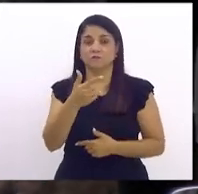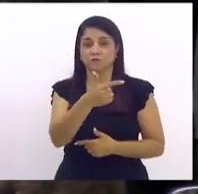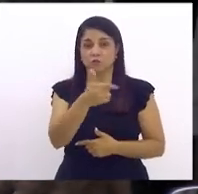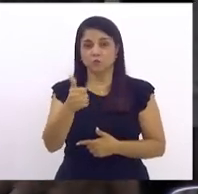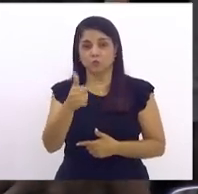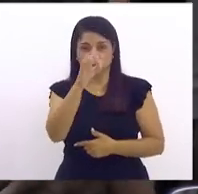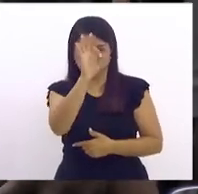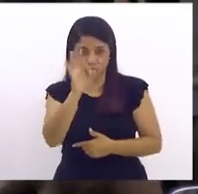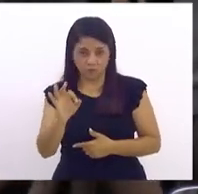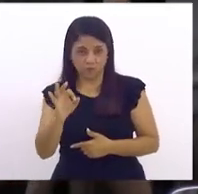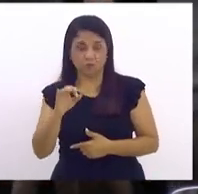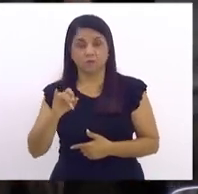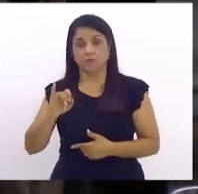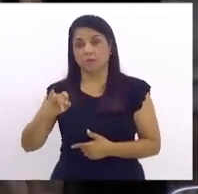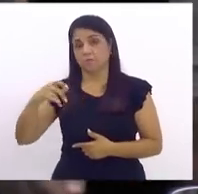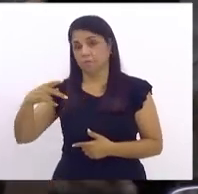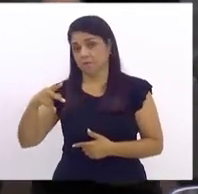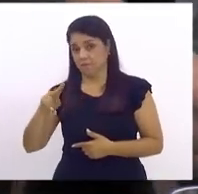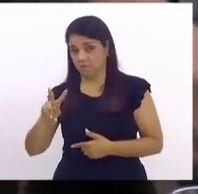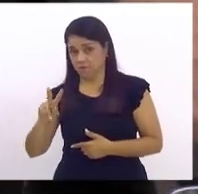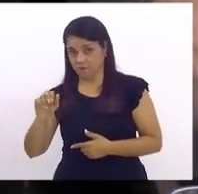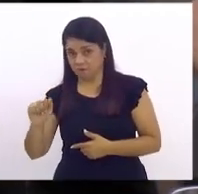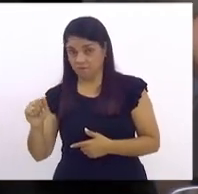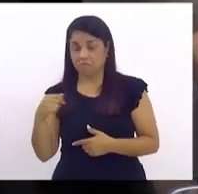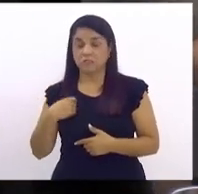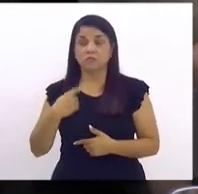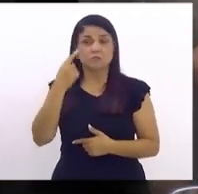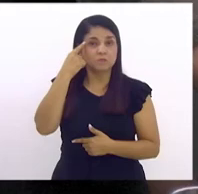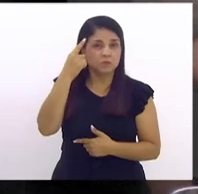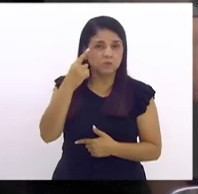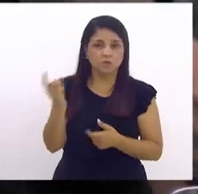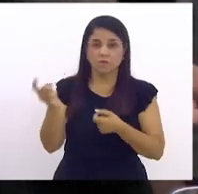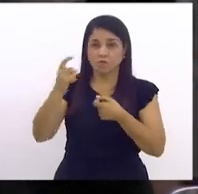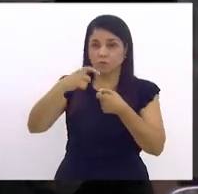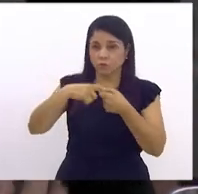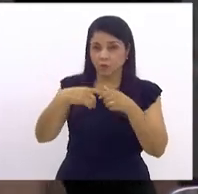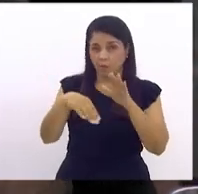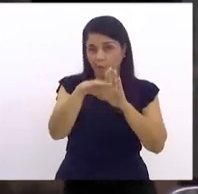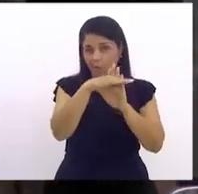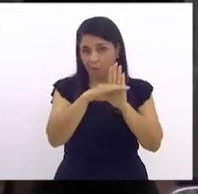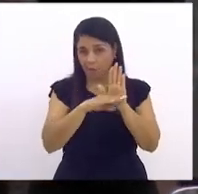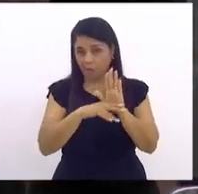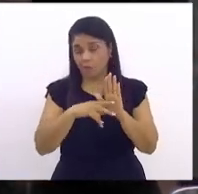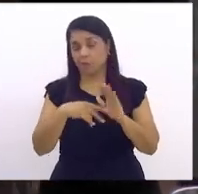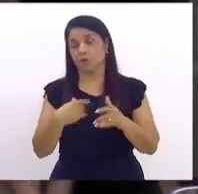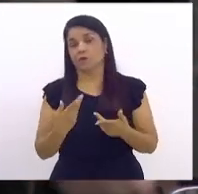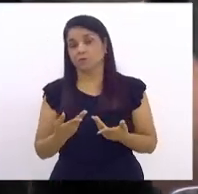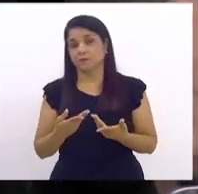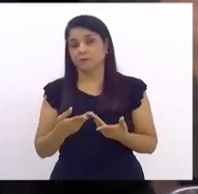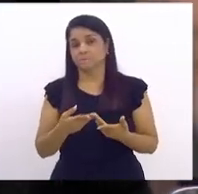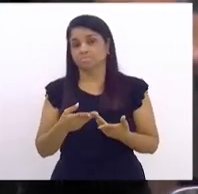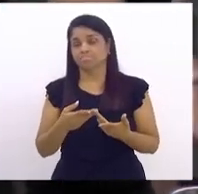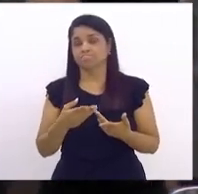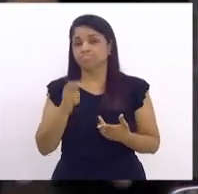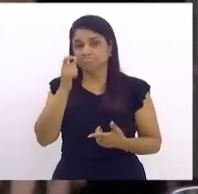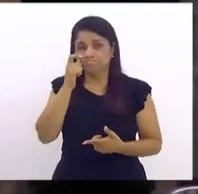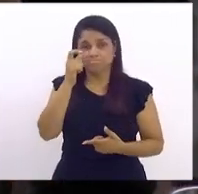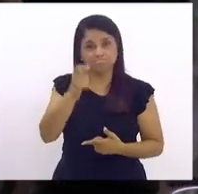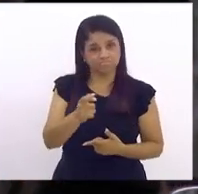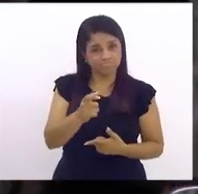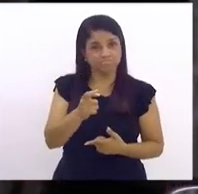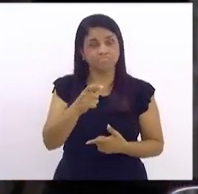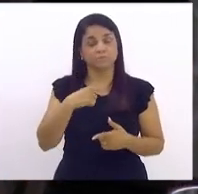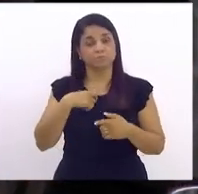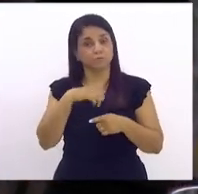Então, a gente achou que podia voltar com esse programa, porque seria interessante não só